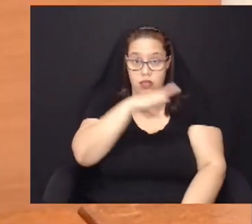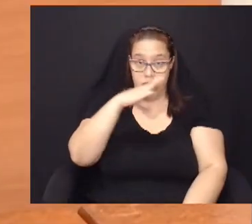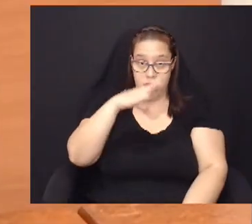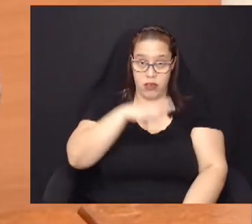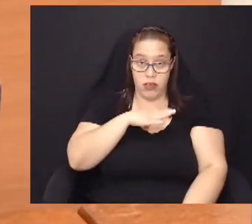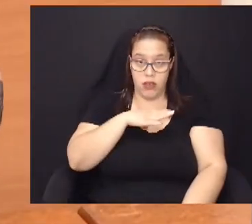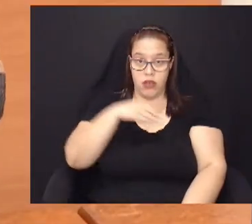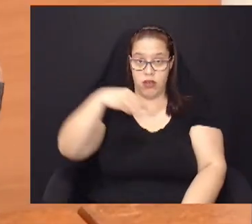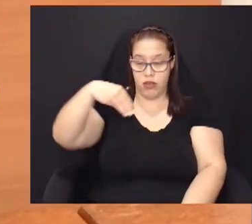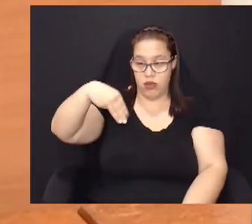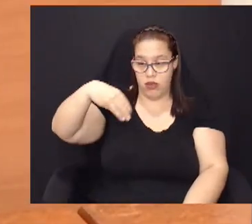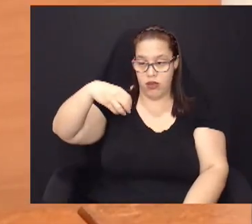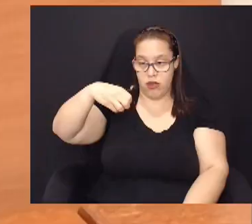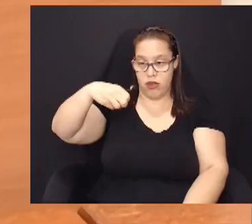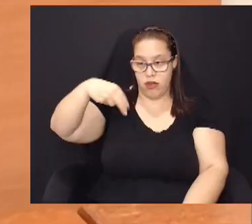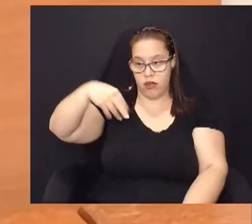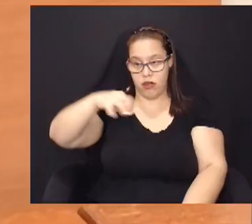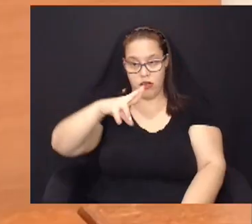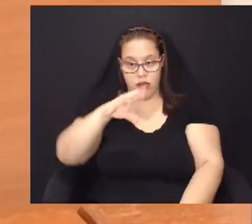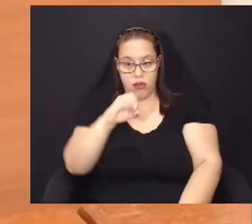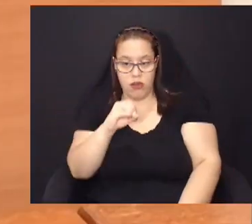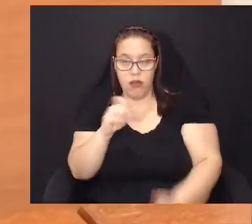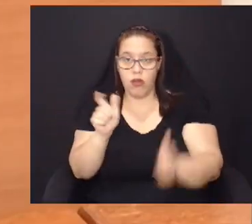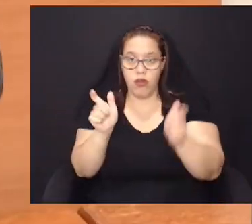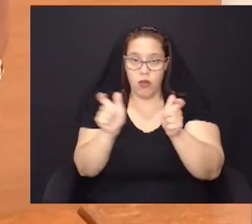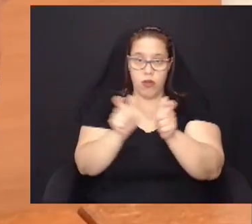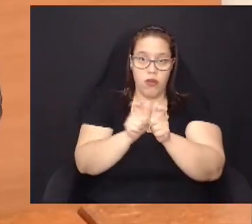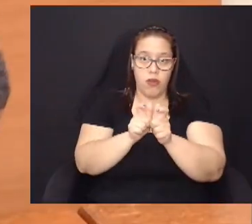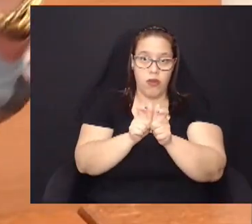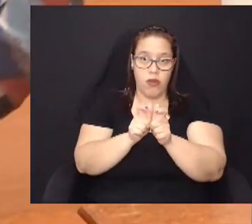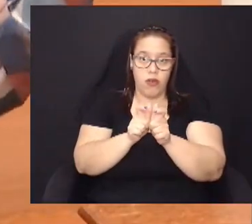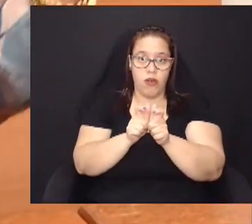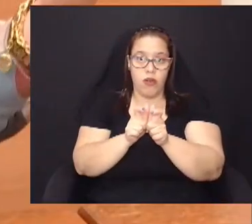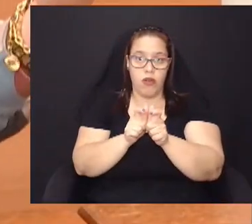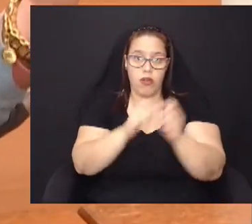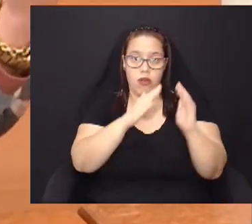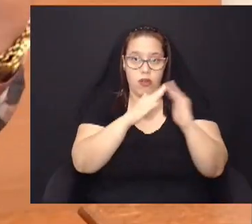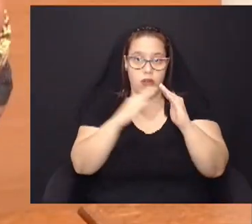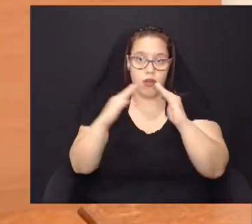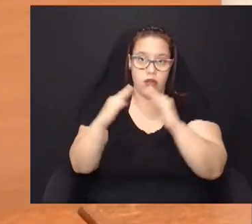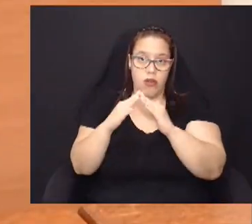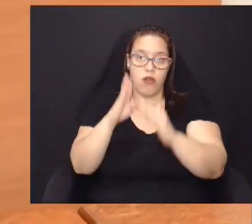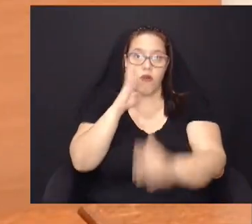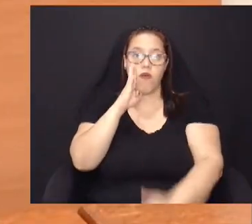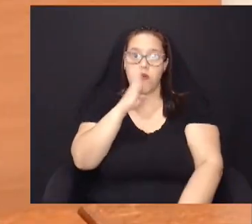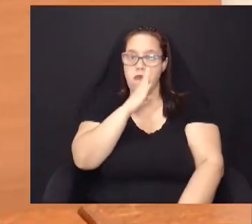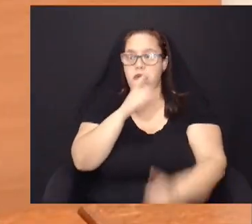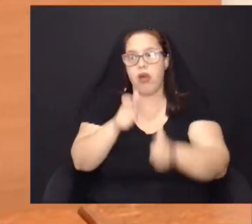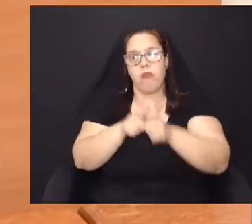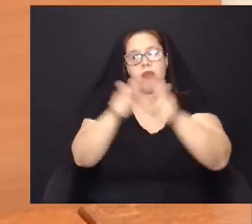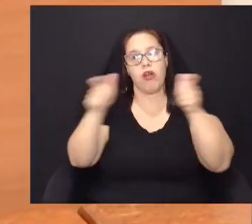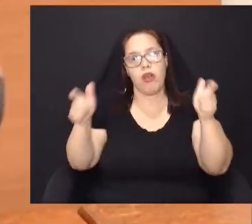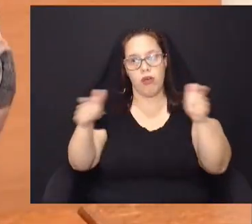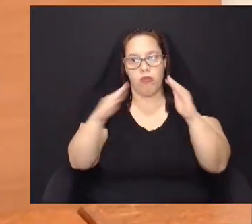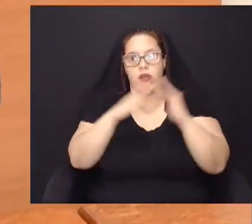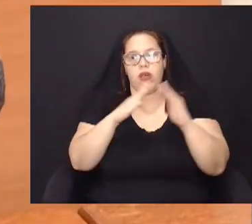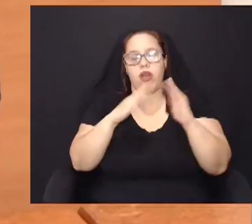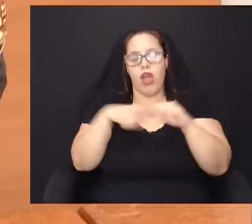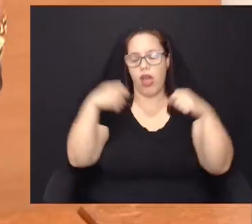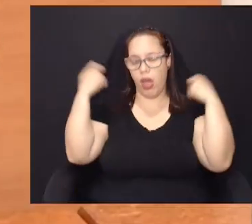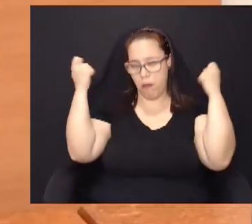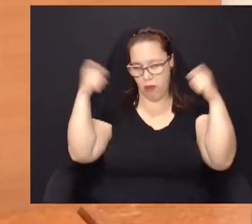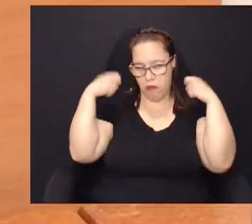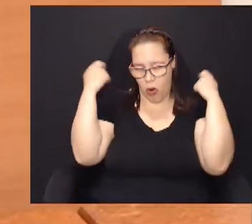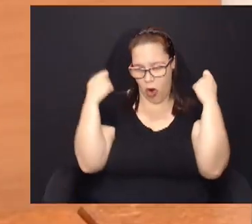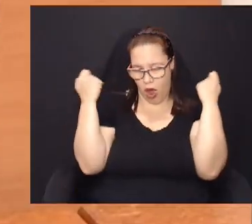Monitora, porque é um bar pequeno de bairro. Agora, eu vou fazer uma casa noturna, um bar maior, independente de música